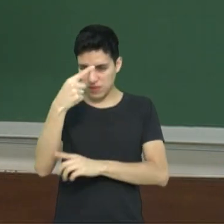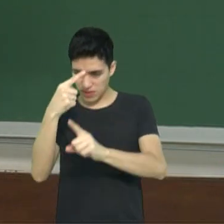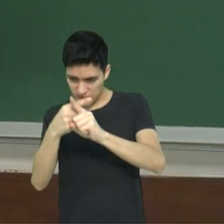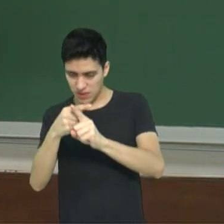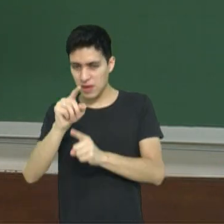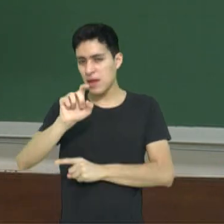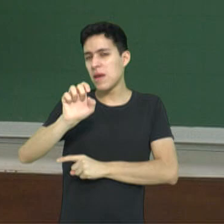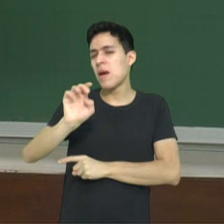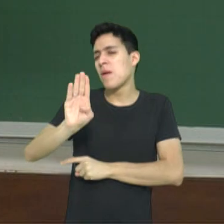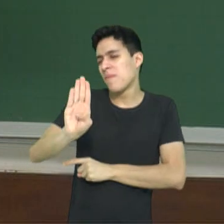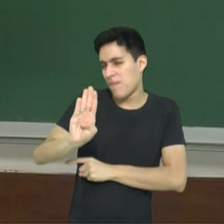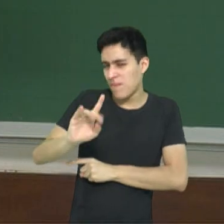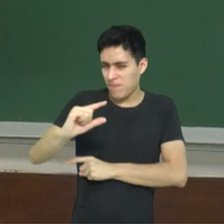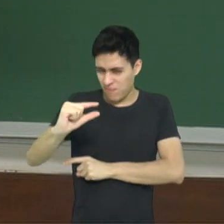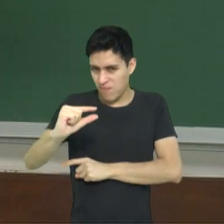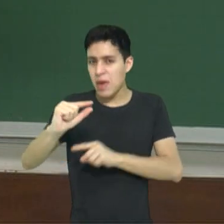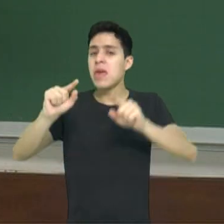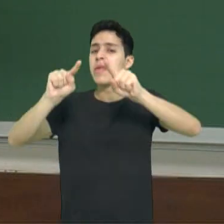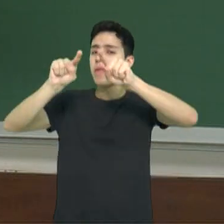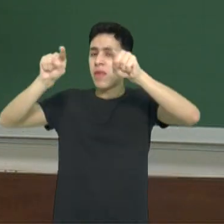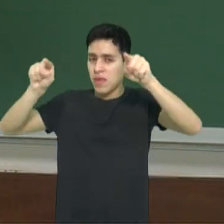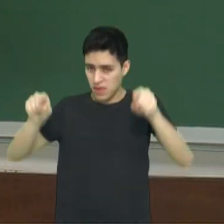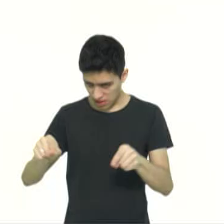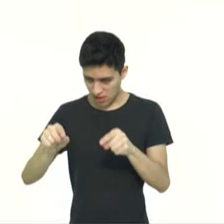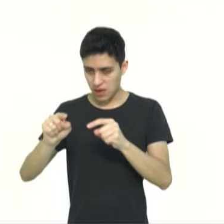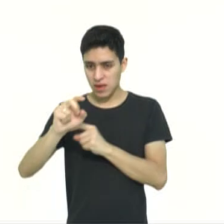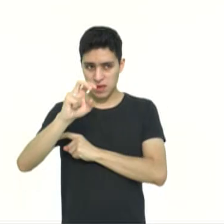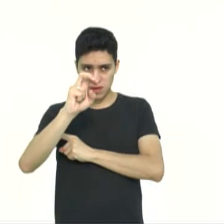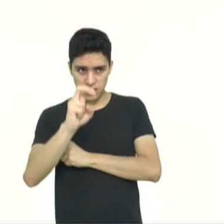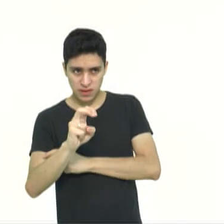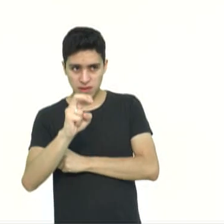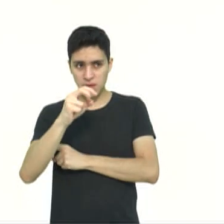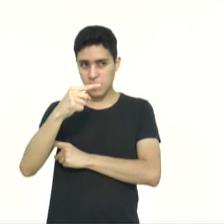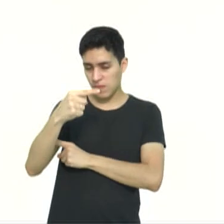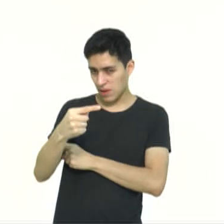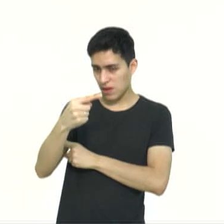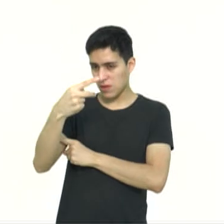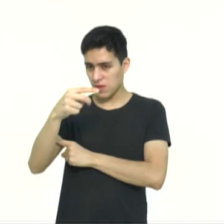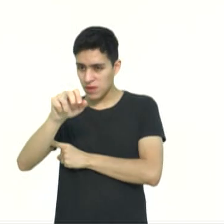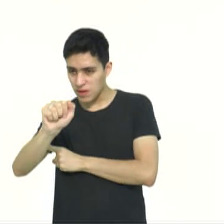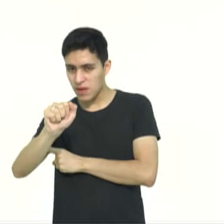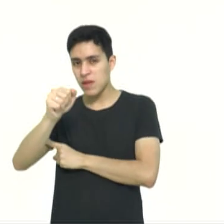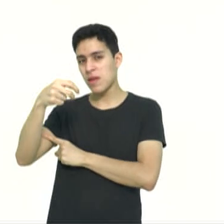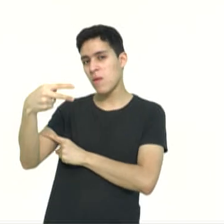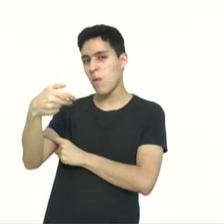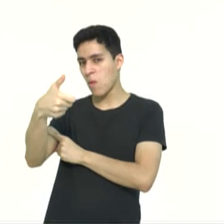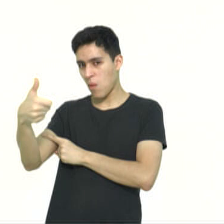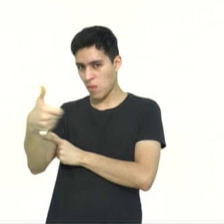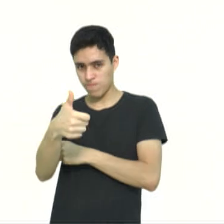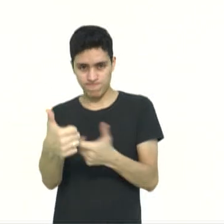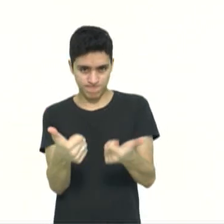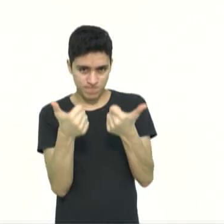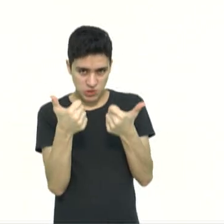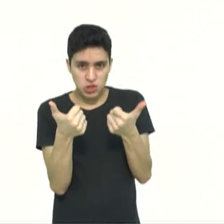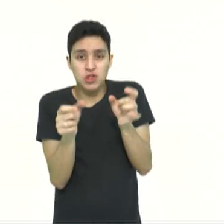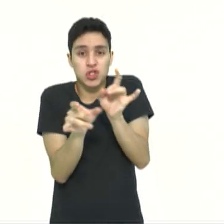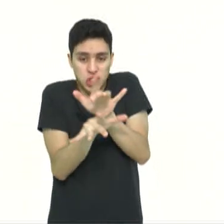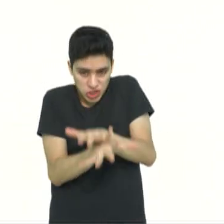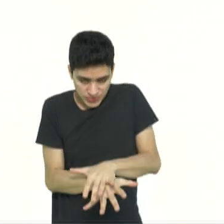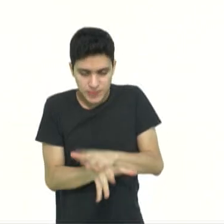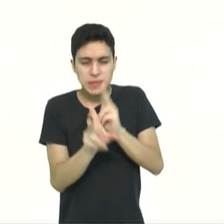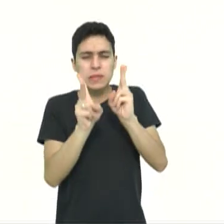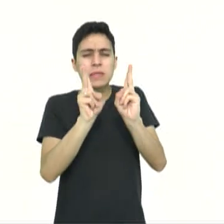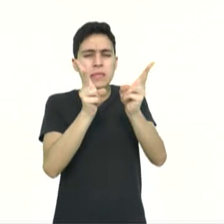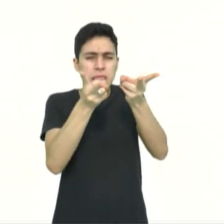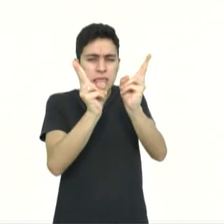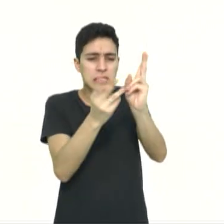o Bzinho, coloca entre parênteses, 5 menos 2A igual a 11, ok? Sempre